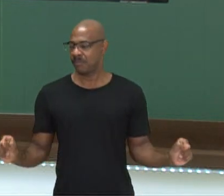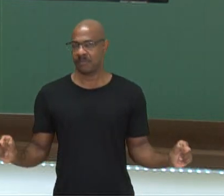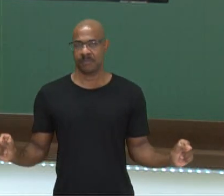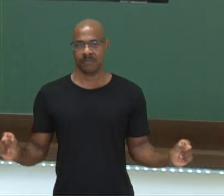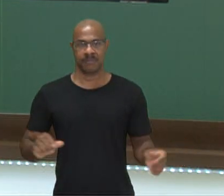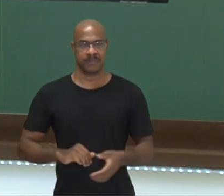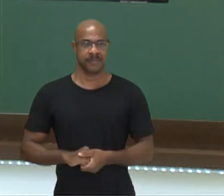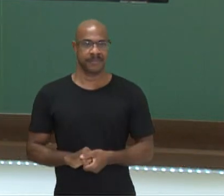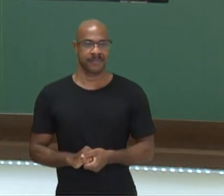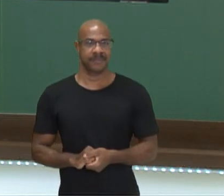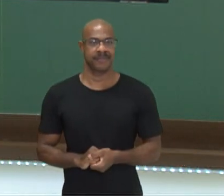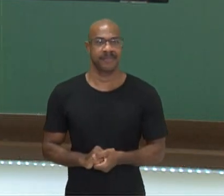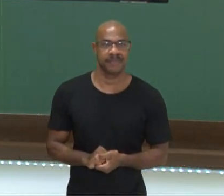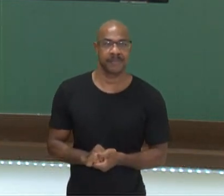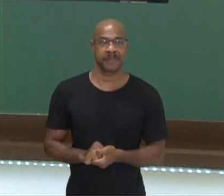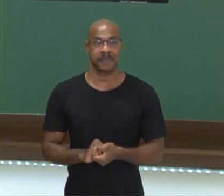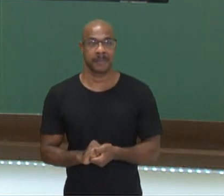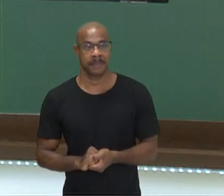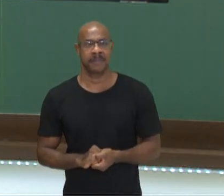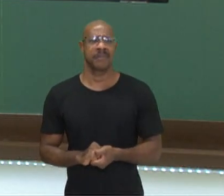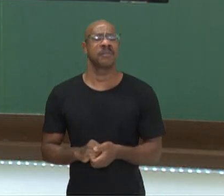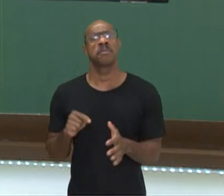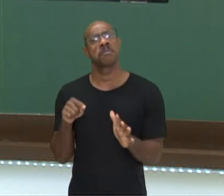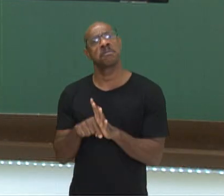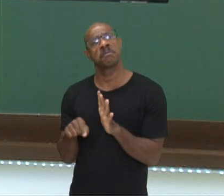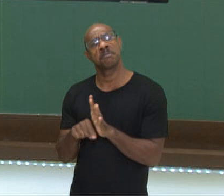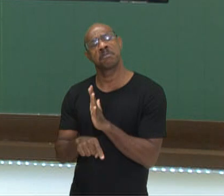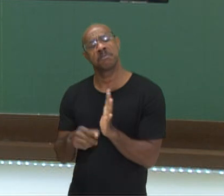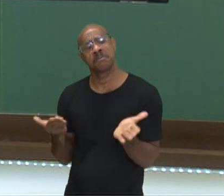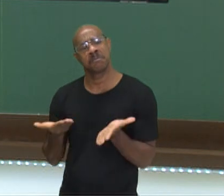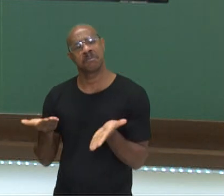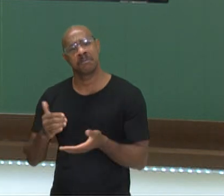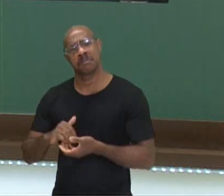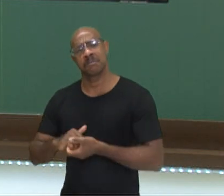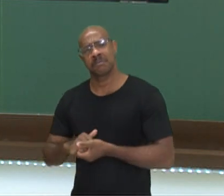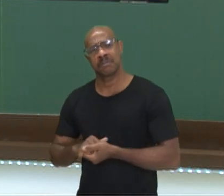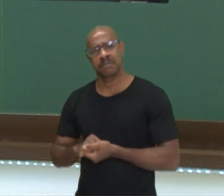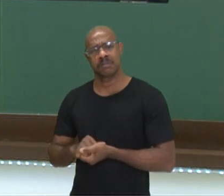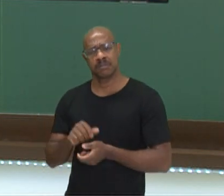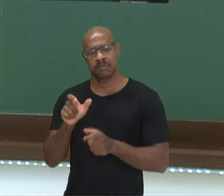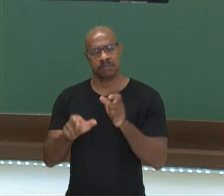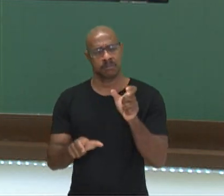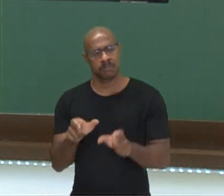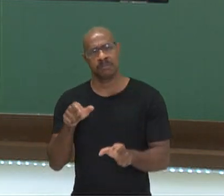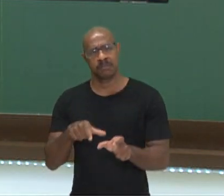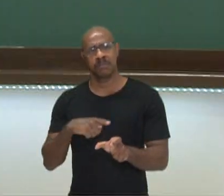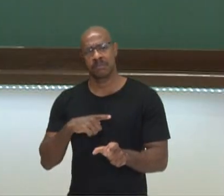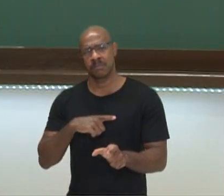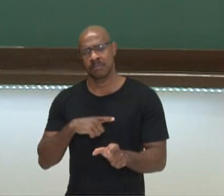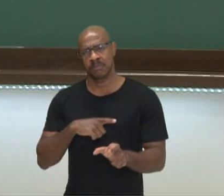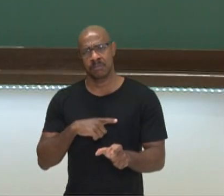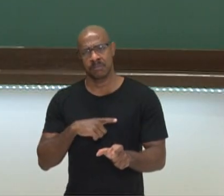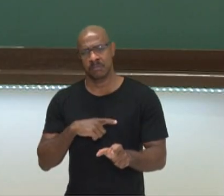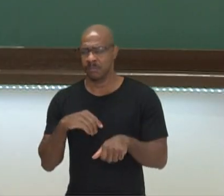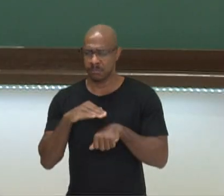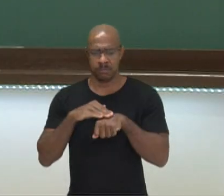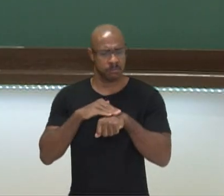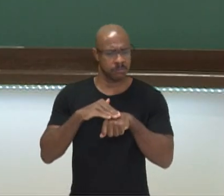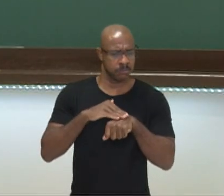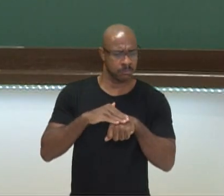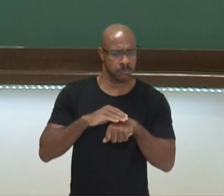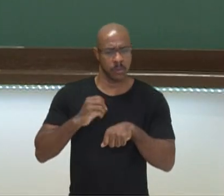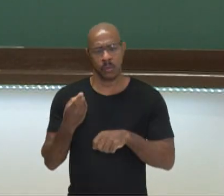sozinho. Bem, fica a pergunta: esses personagens estavam conversando